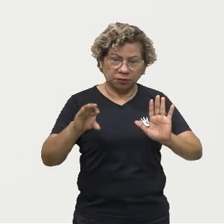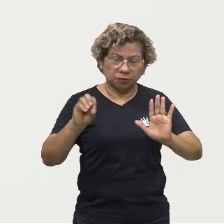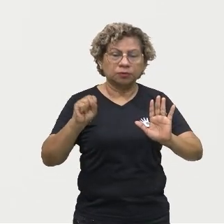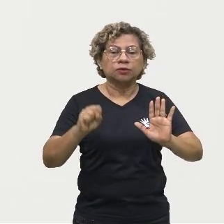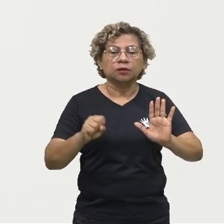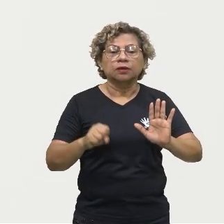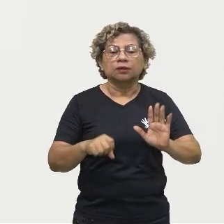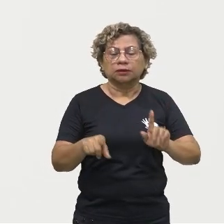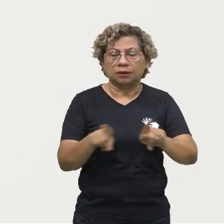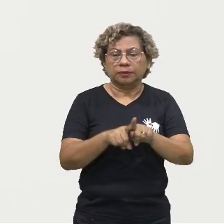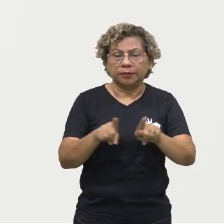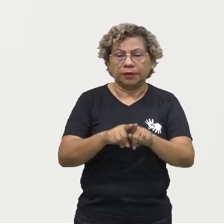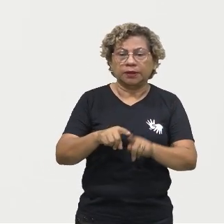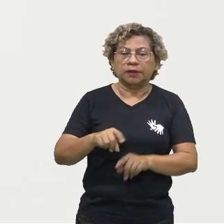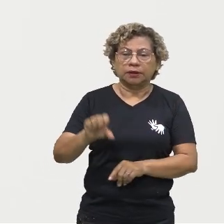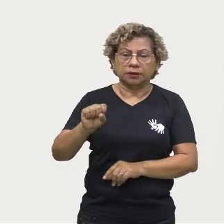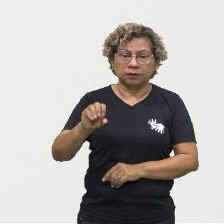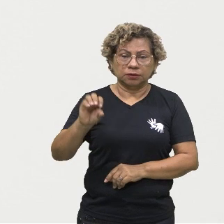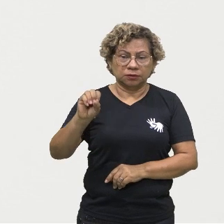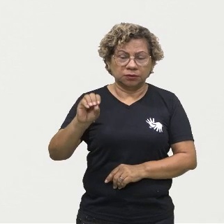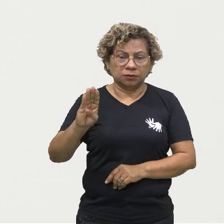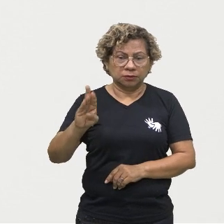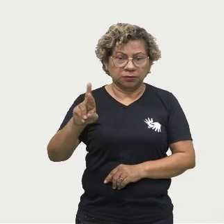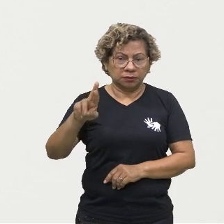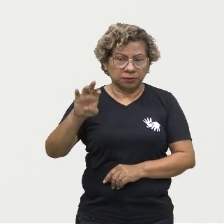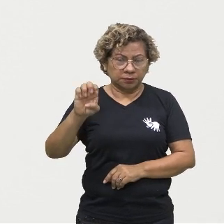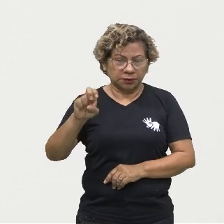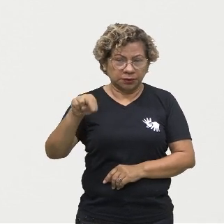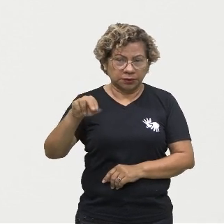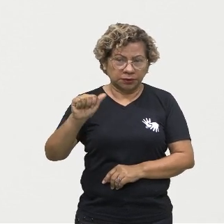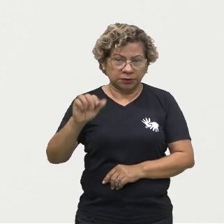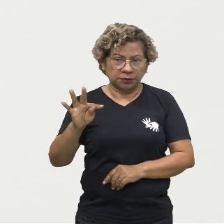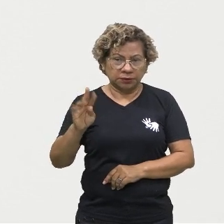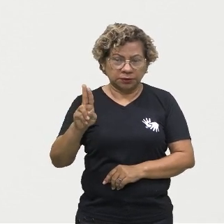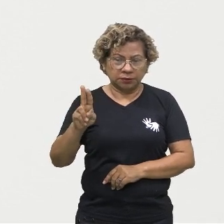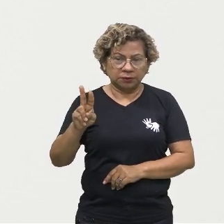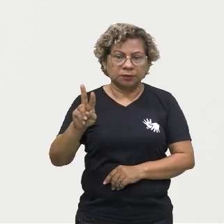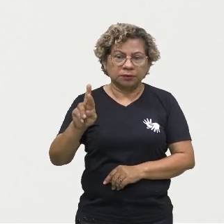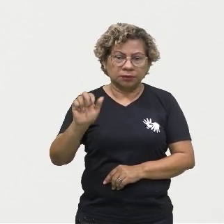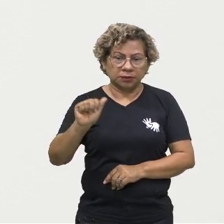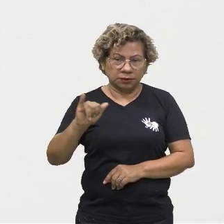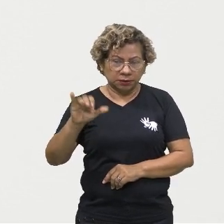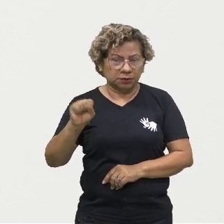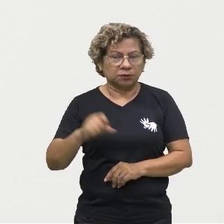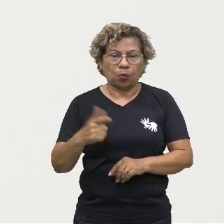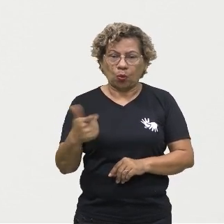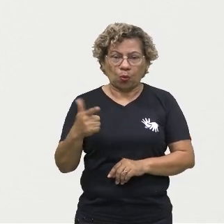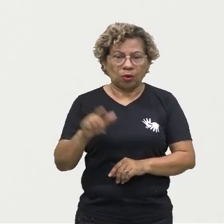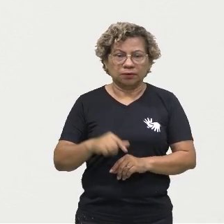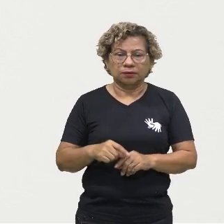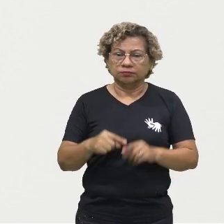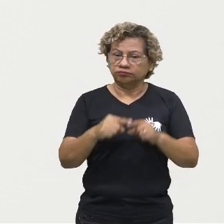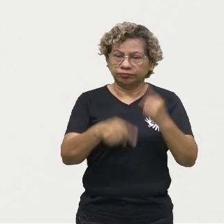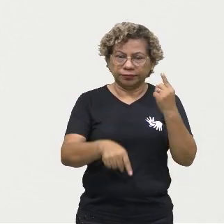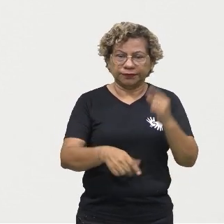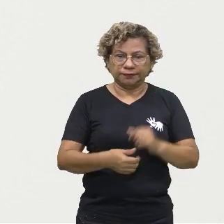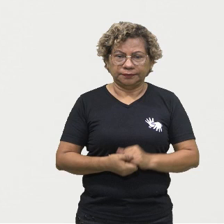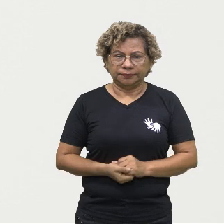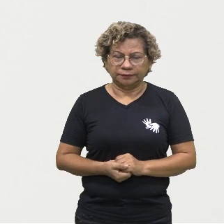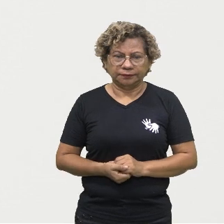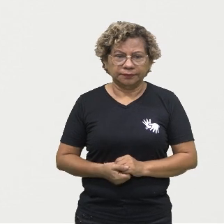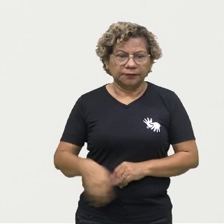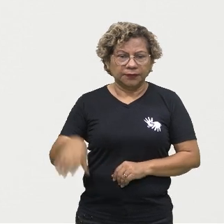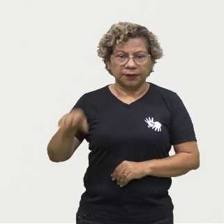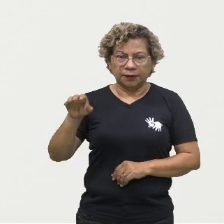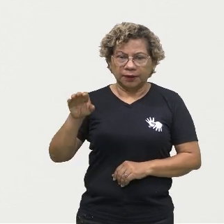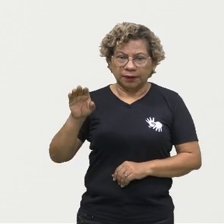sobrenaturais, certo? Então, esta não é. A flexibilidade para várias interpretações daquela